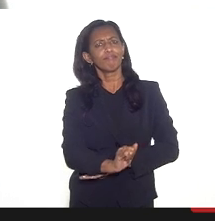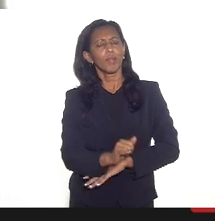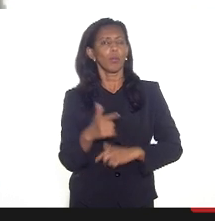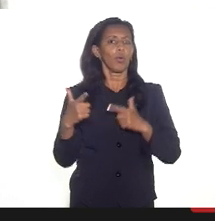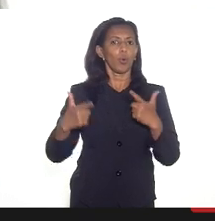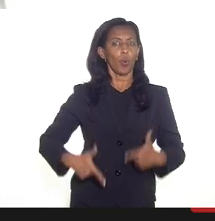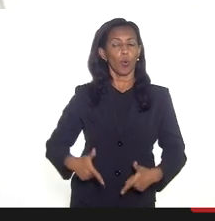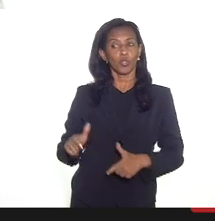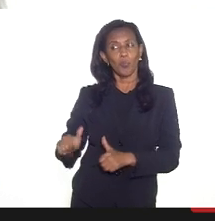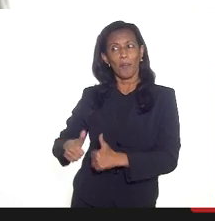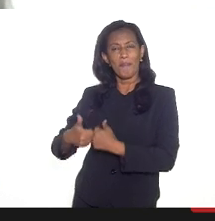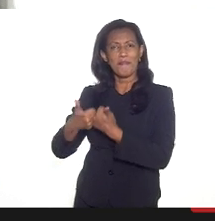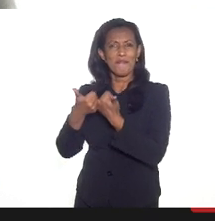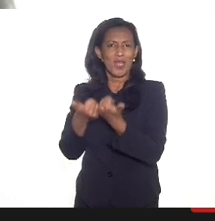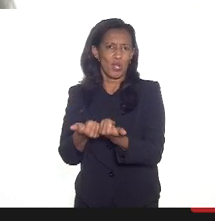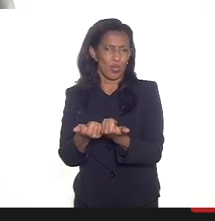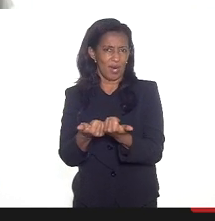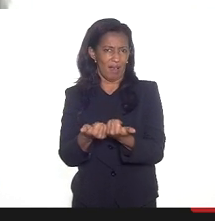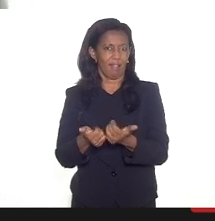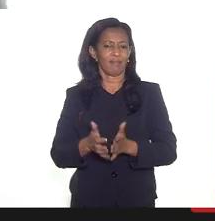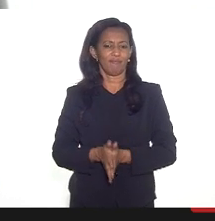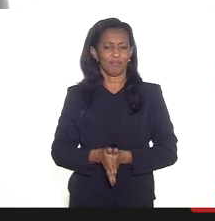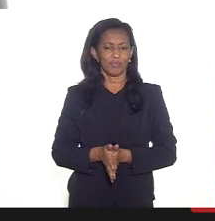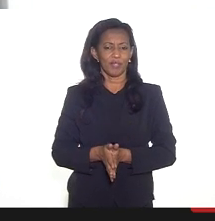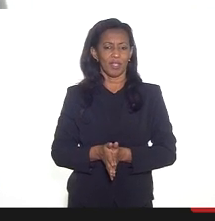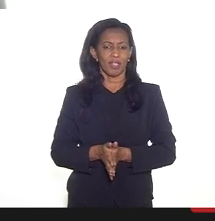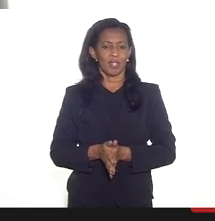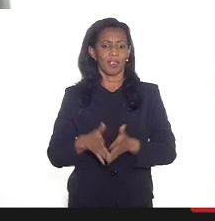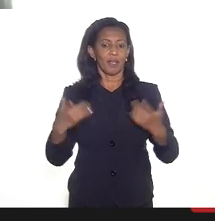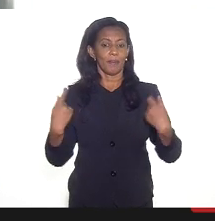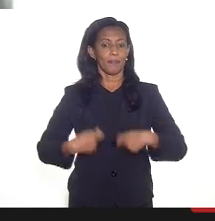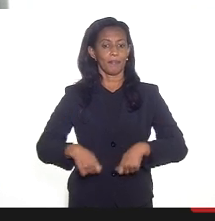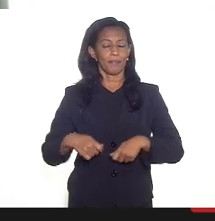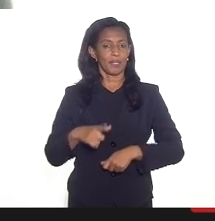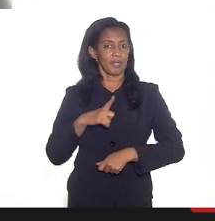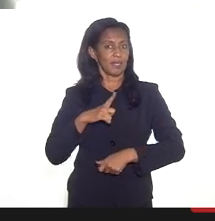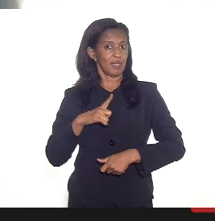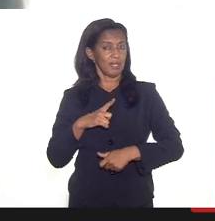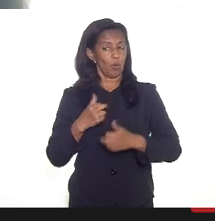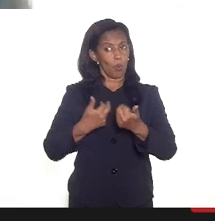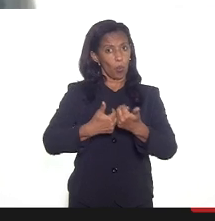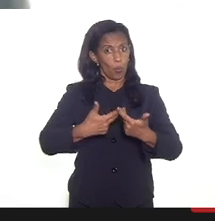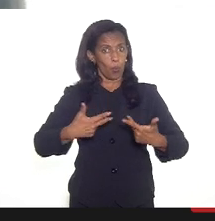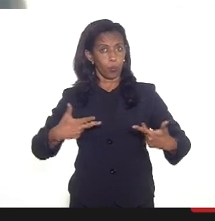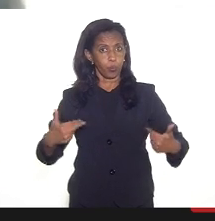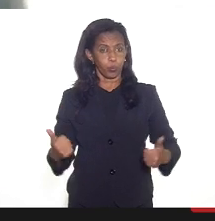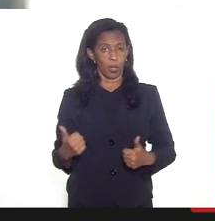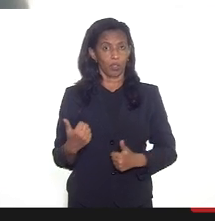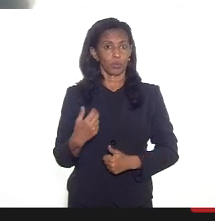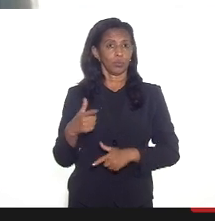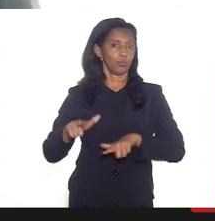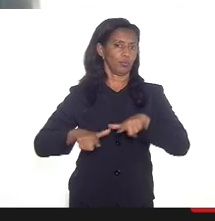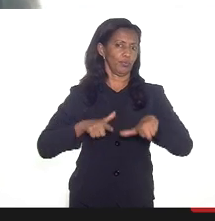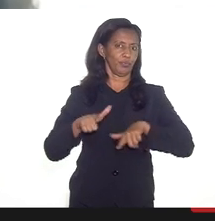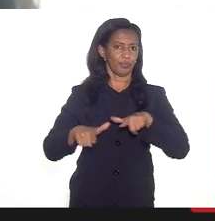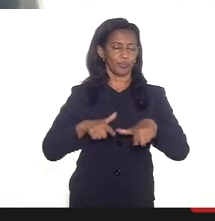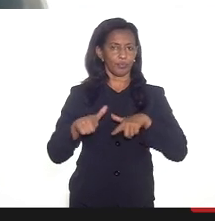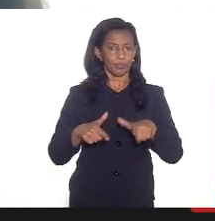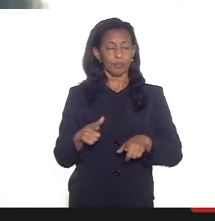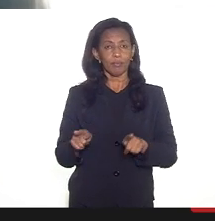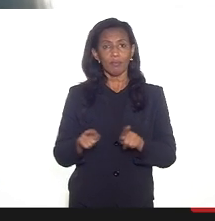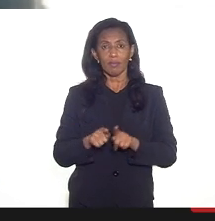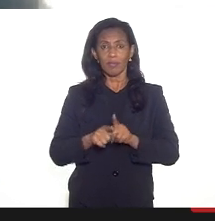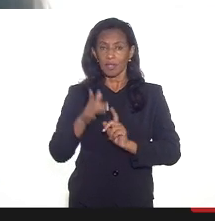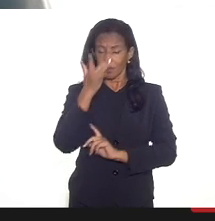podemos melhorar. Não é um viés punitivo, a gente tem que ter um viés de qualificação dos serviços. E